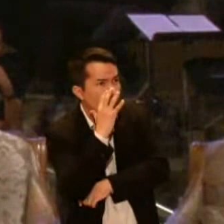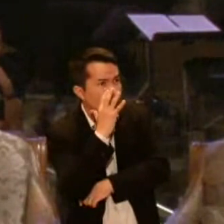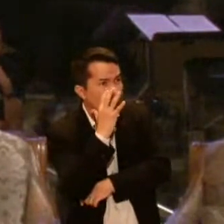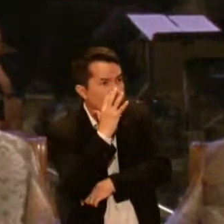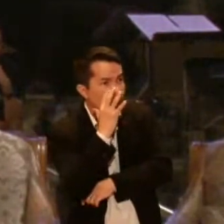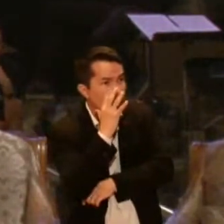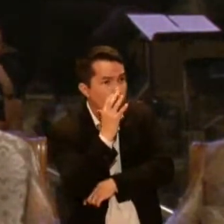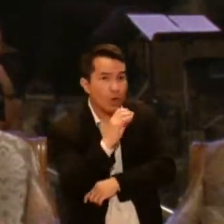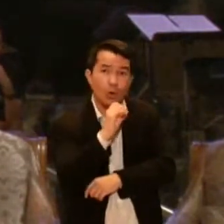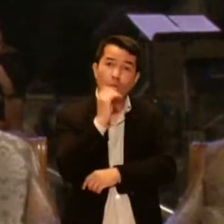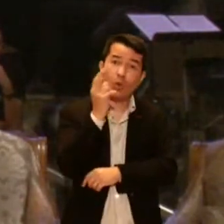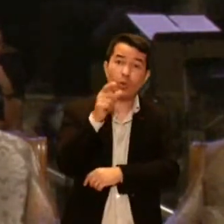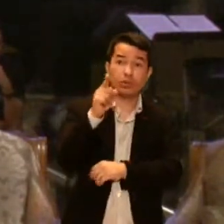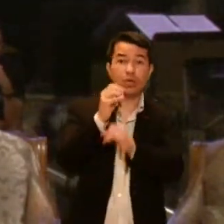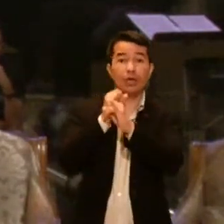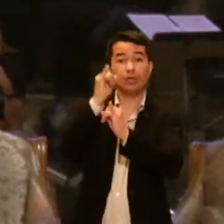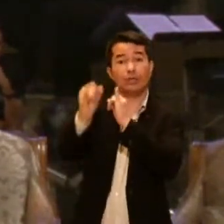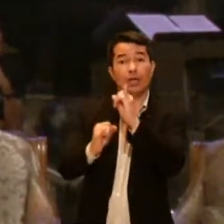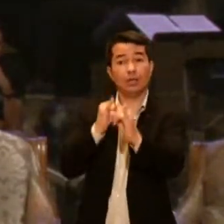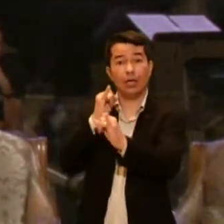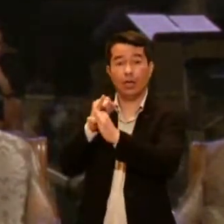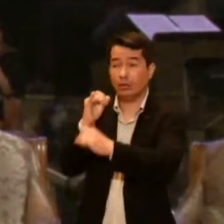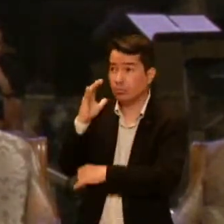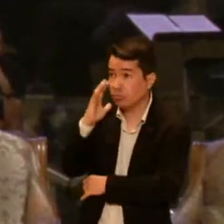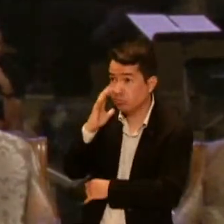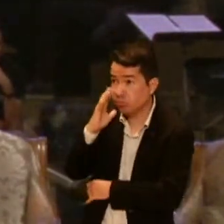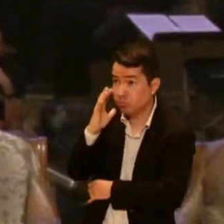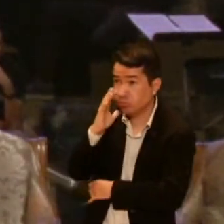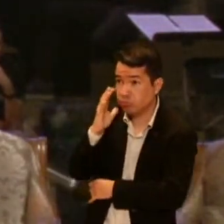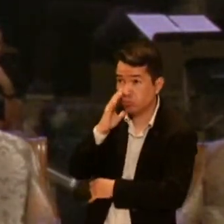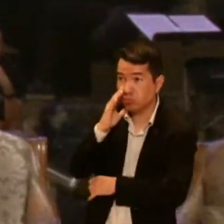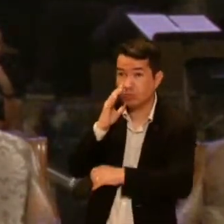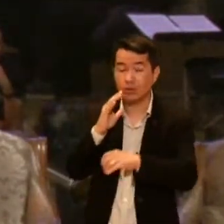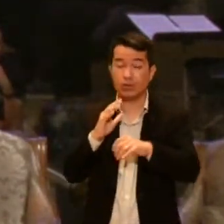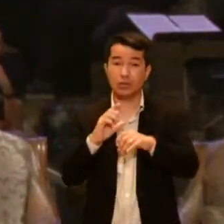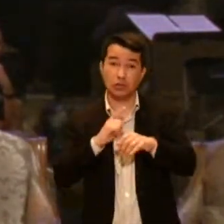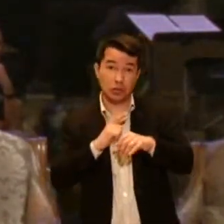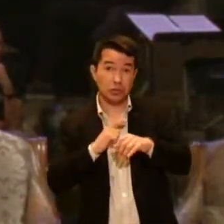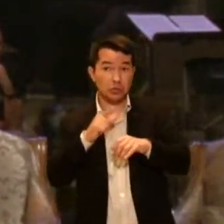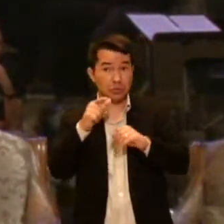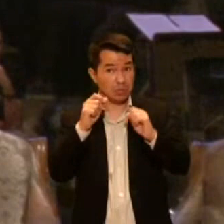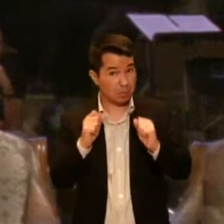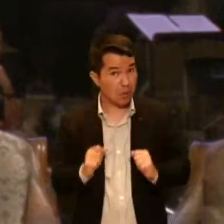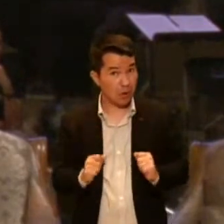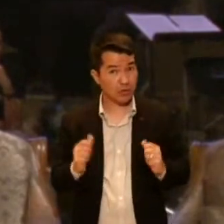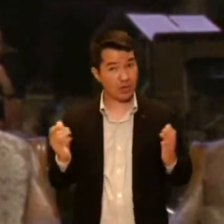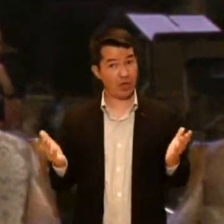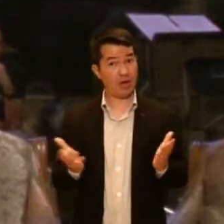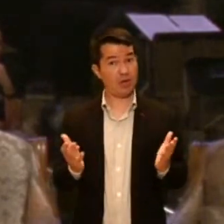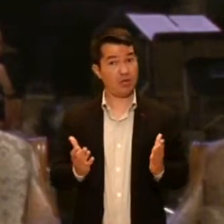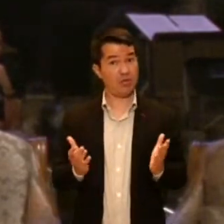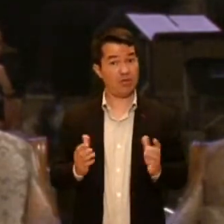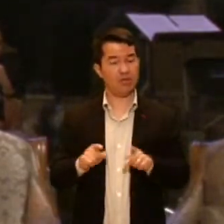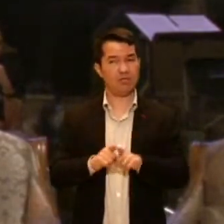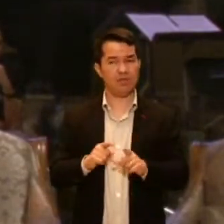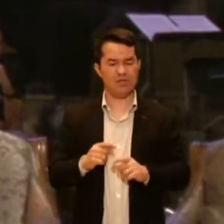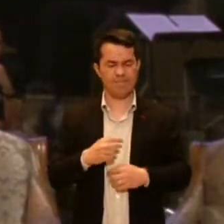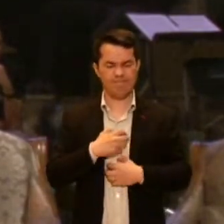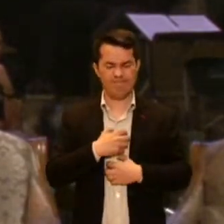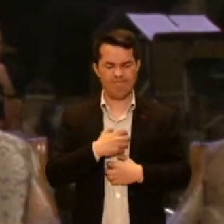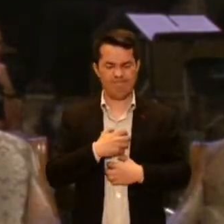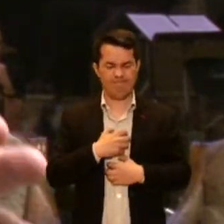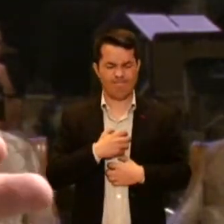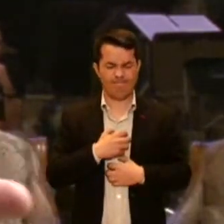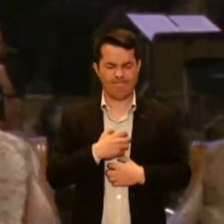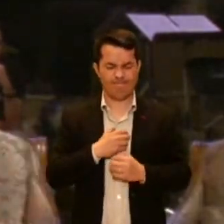assistindo pela internet, pelas mídias sociais, toma uma atitude agora de oração na presença de Deus.